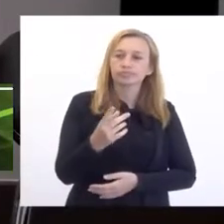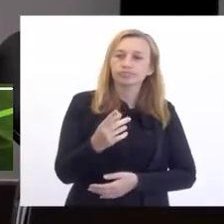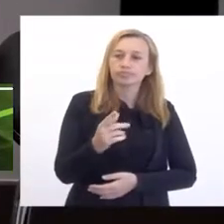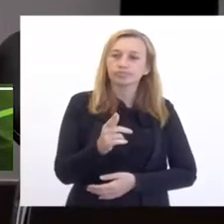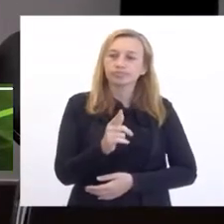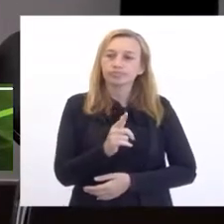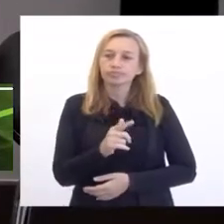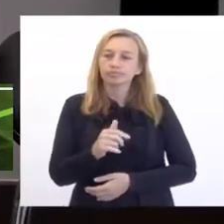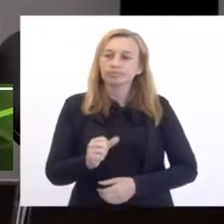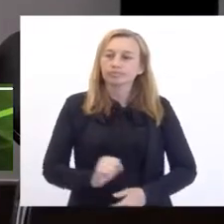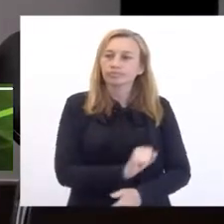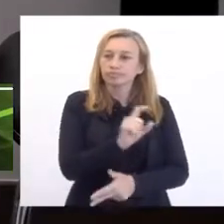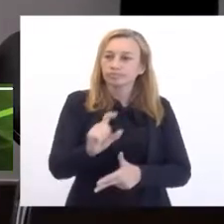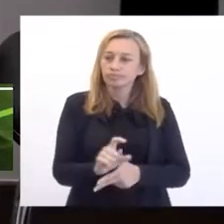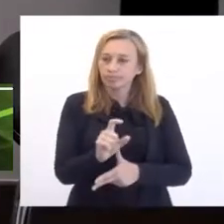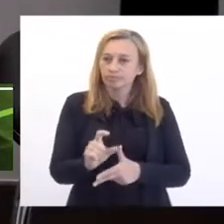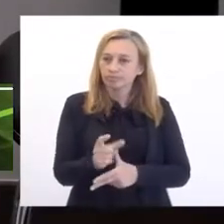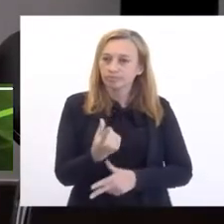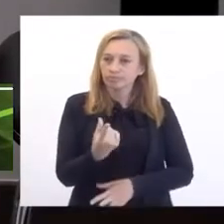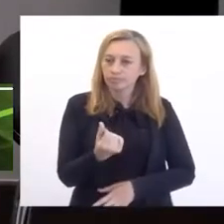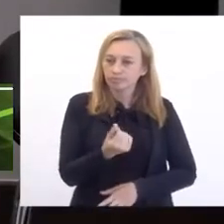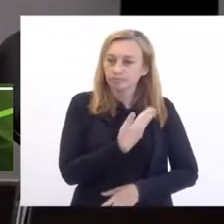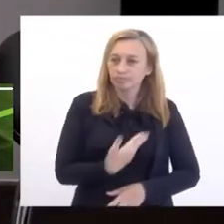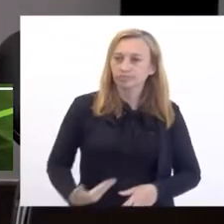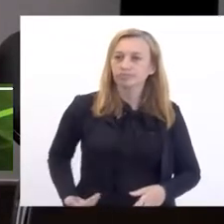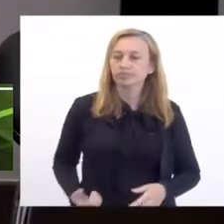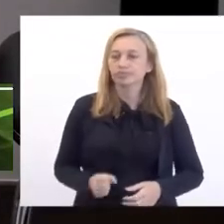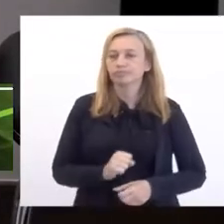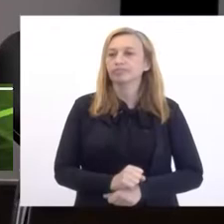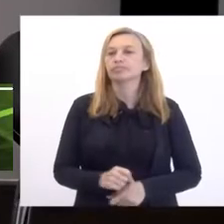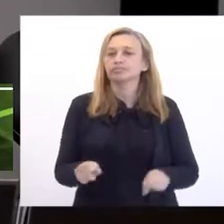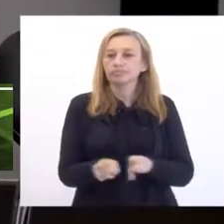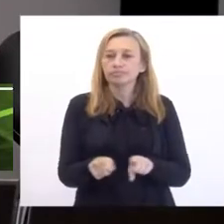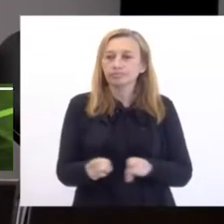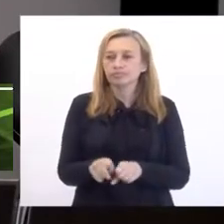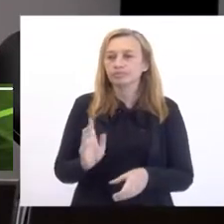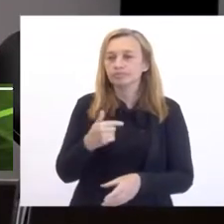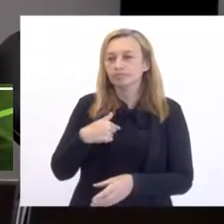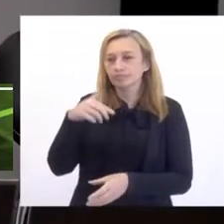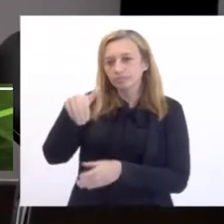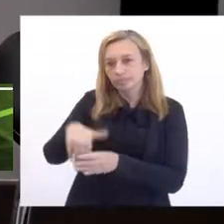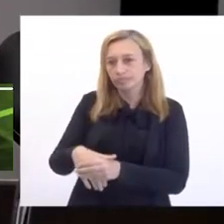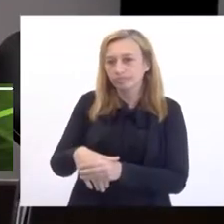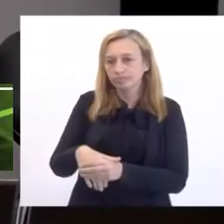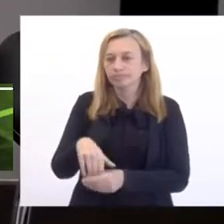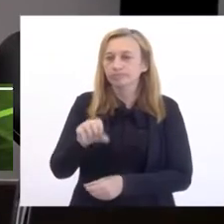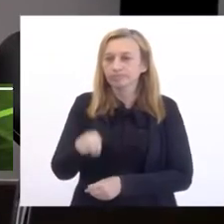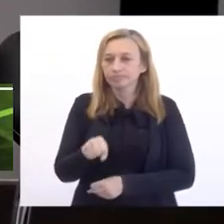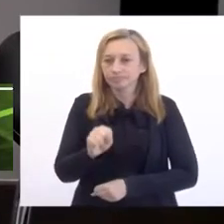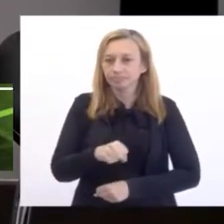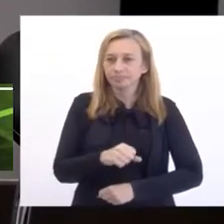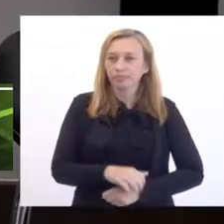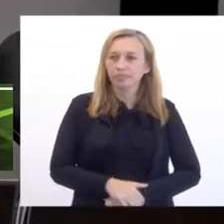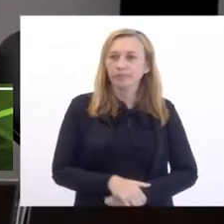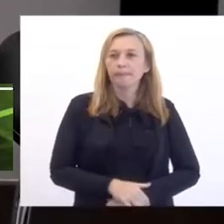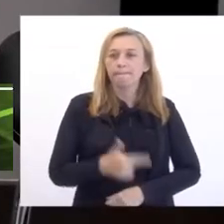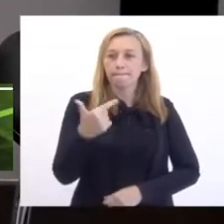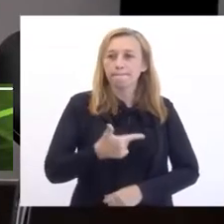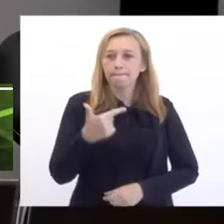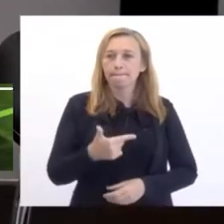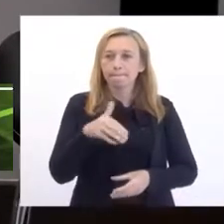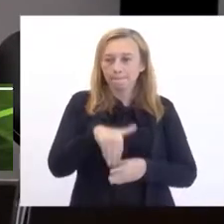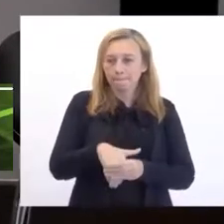do Poder Executivo. Então, eu quero aproveitar para consignar também meu voto favorável na segunda